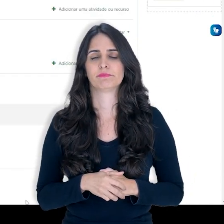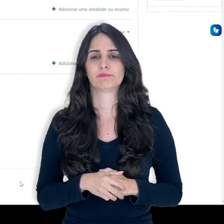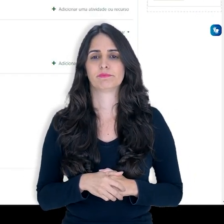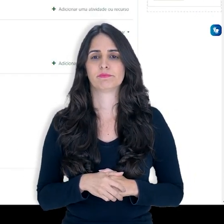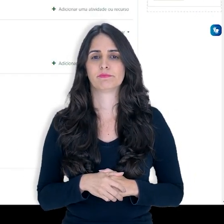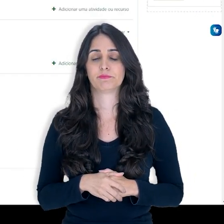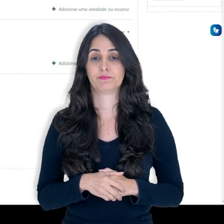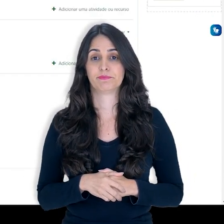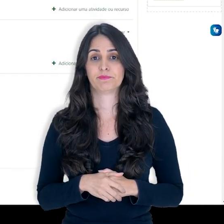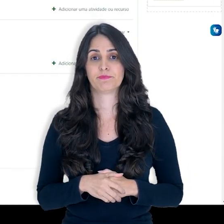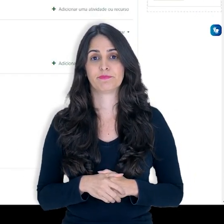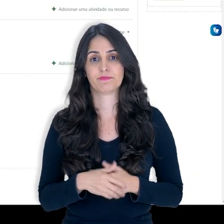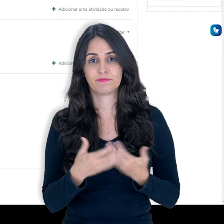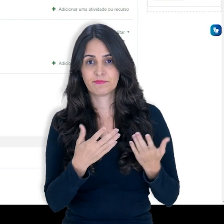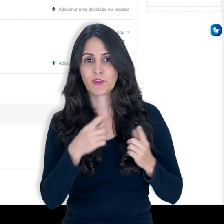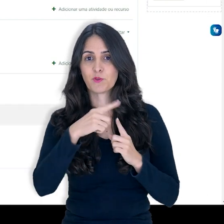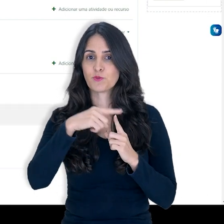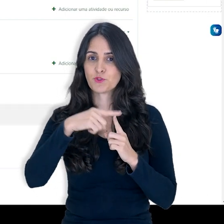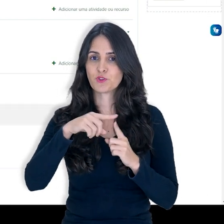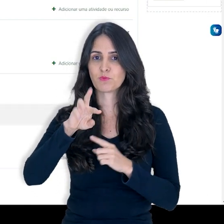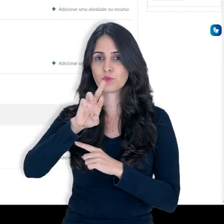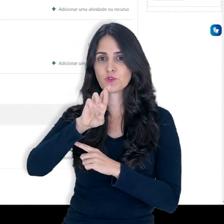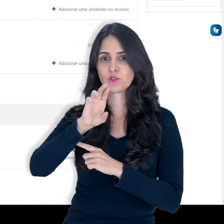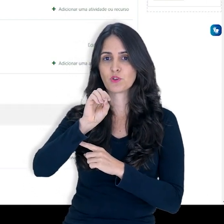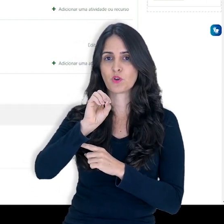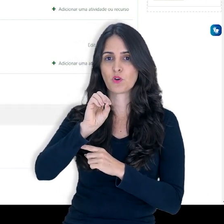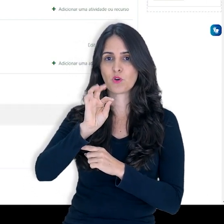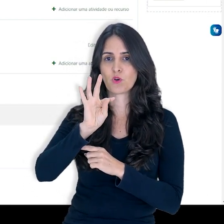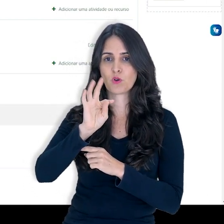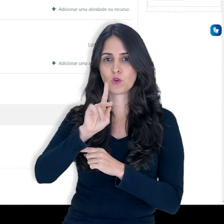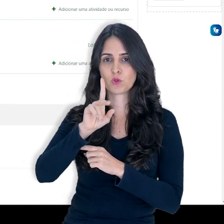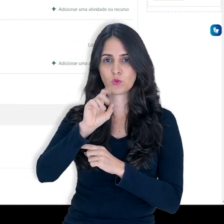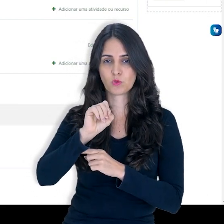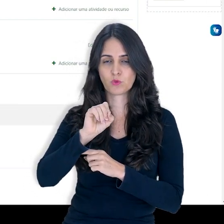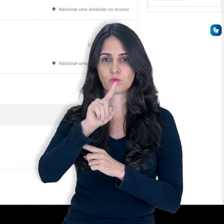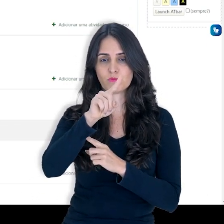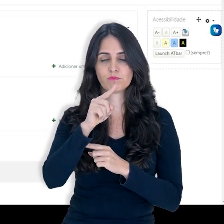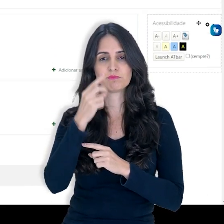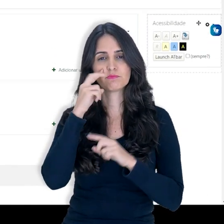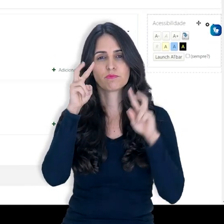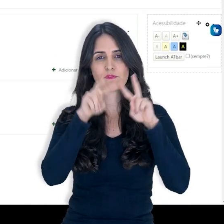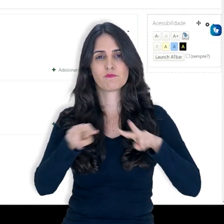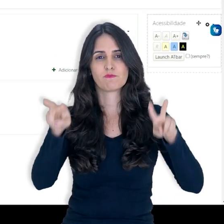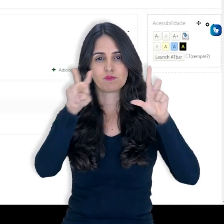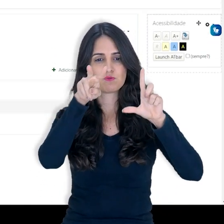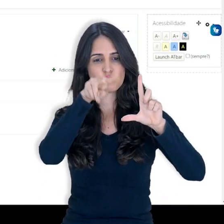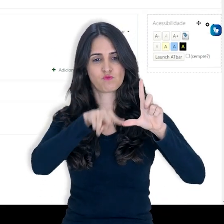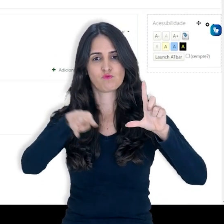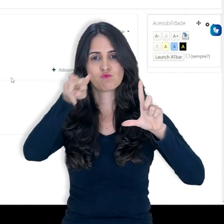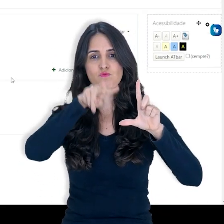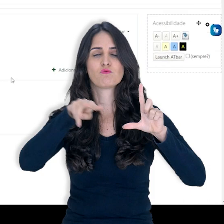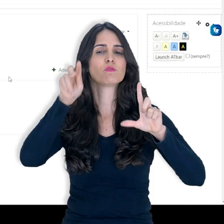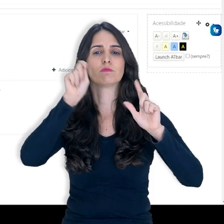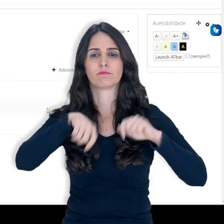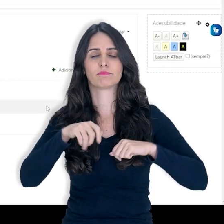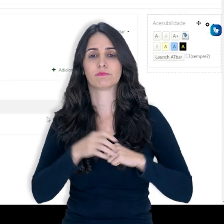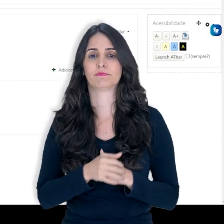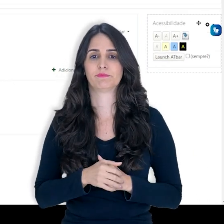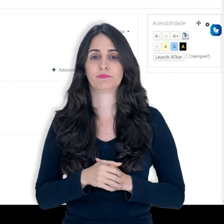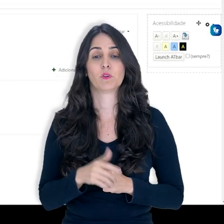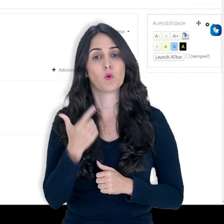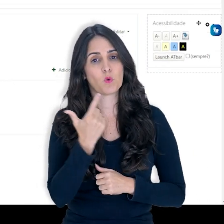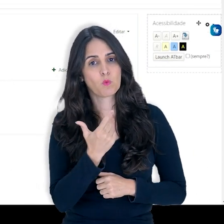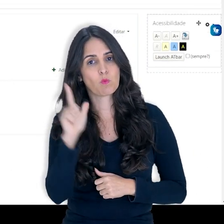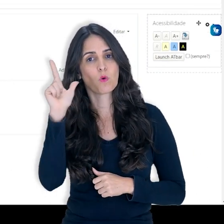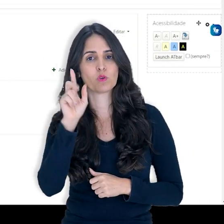tópico. Seria um exemplo de rótulo. Ele fica plenamente visível. E um outro exemplo também